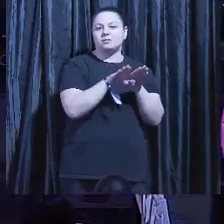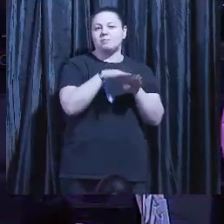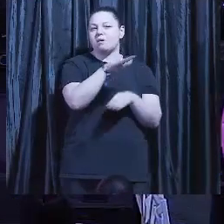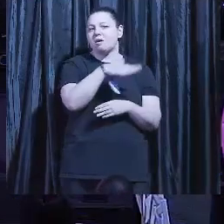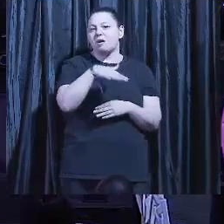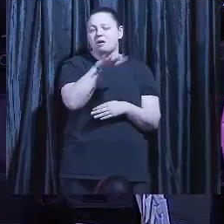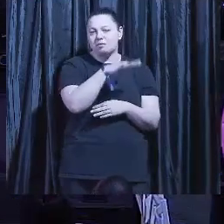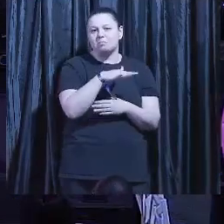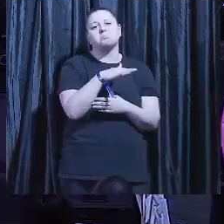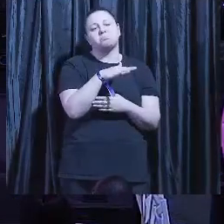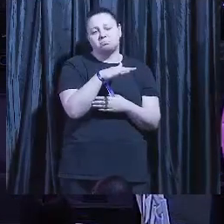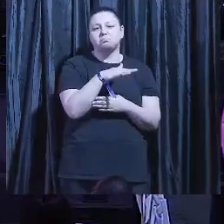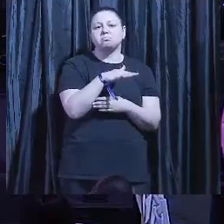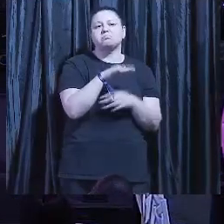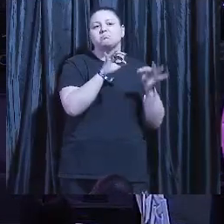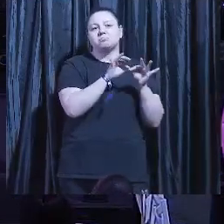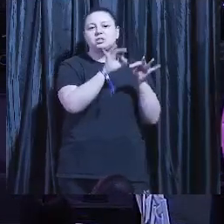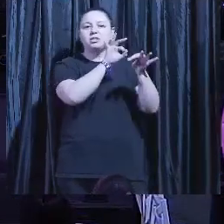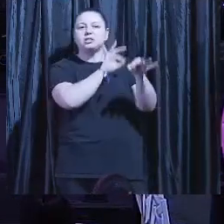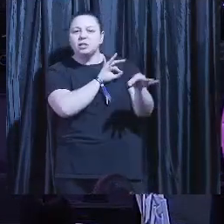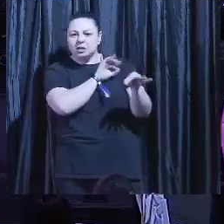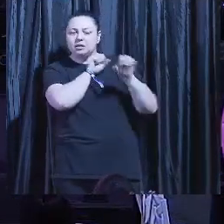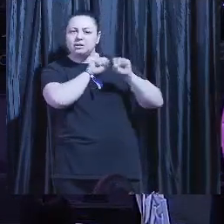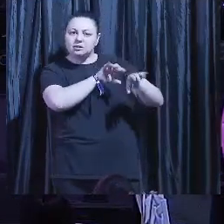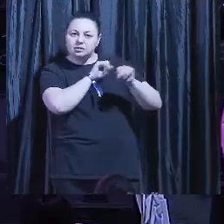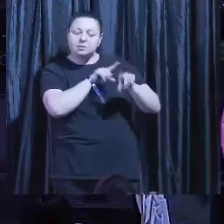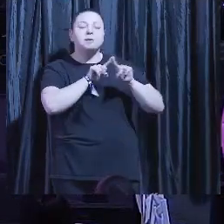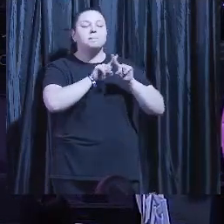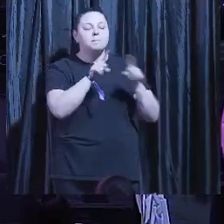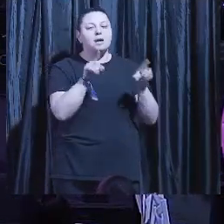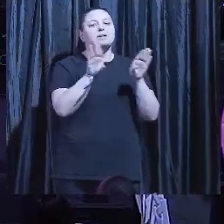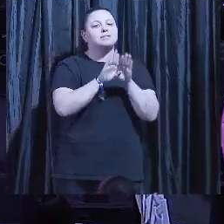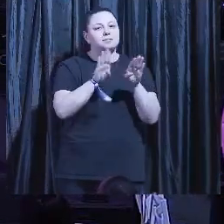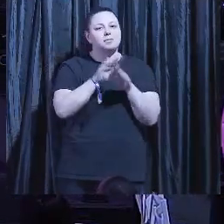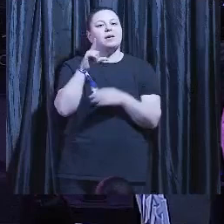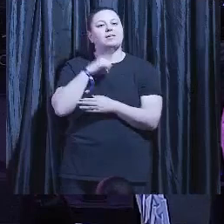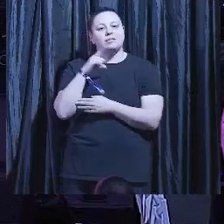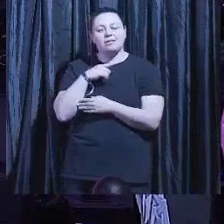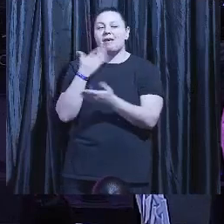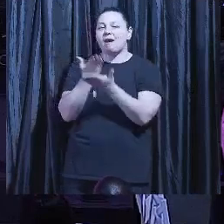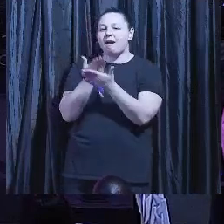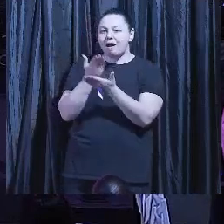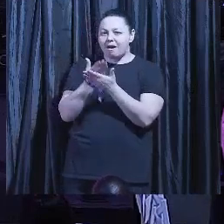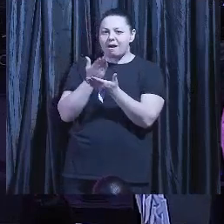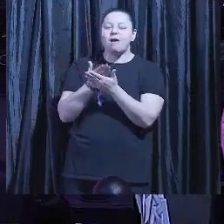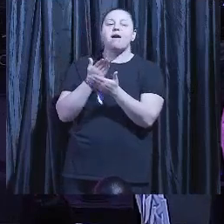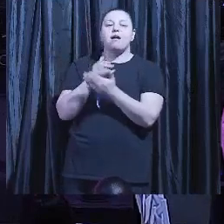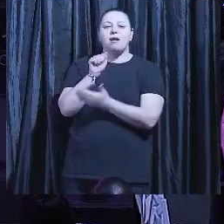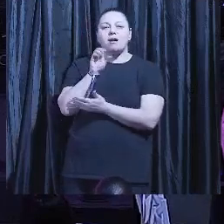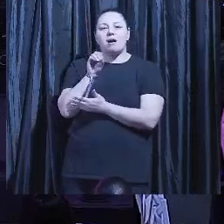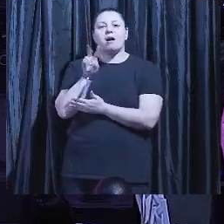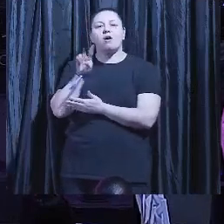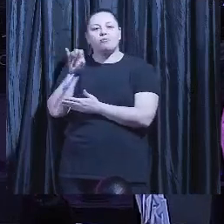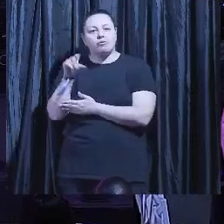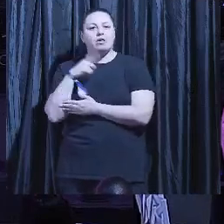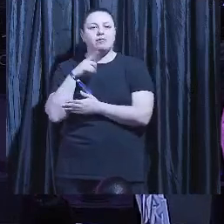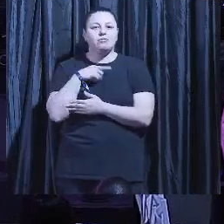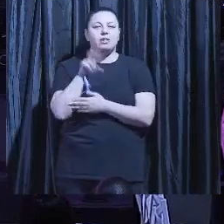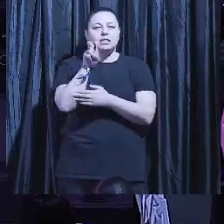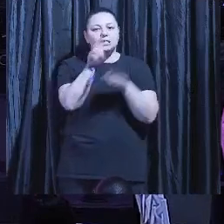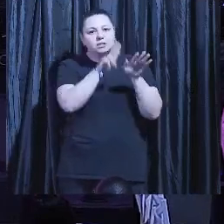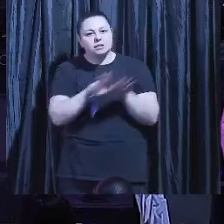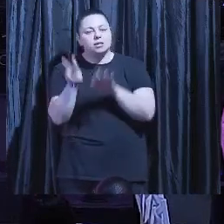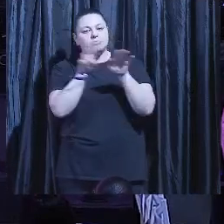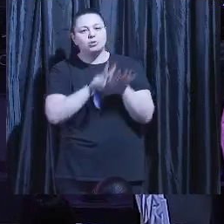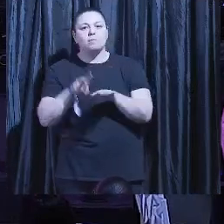no formato, né, de EAD, assim, ensino à distância, mas também com aulas online ao vivo, duração de 5 semanas, onde a gente consegue